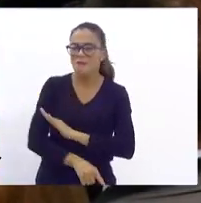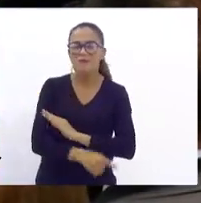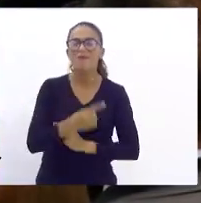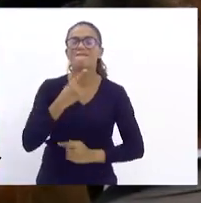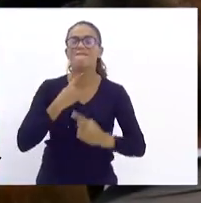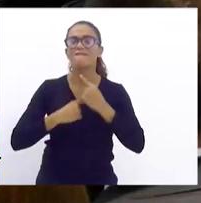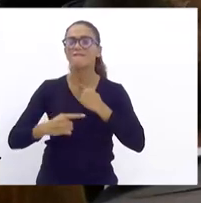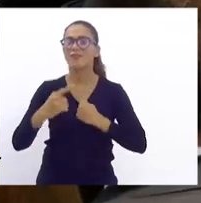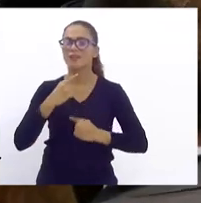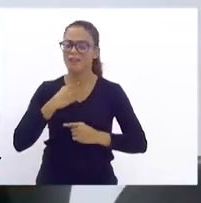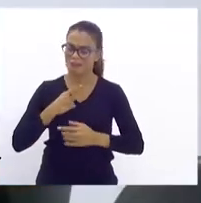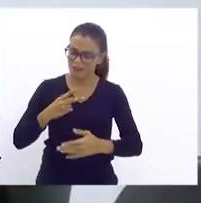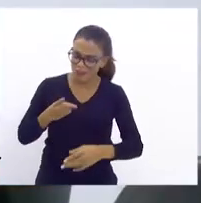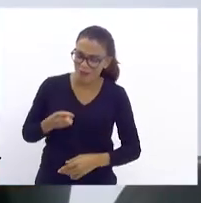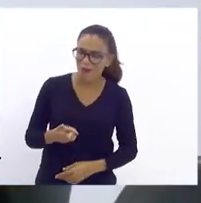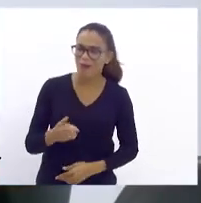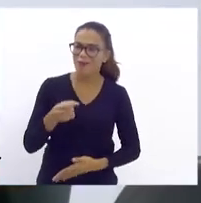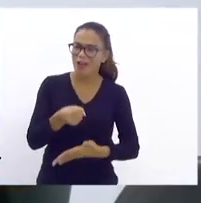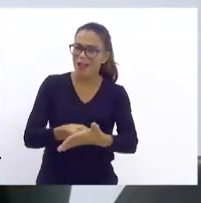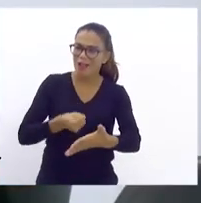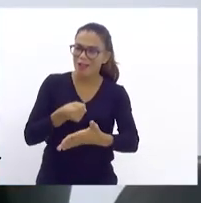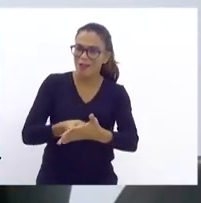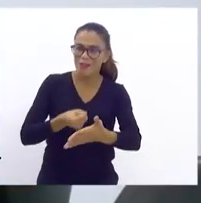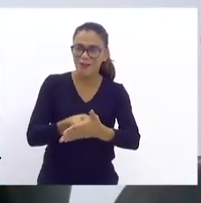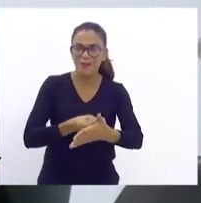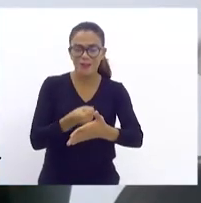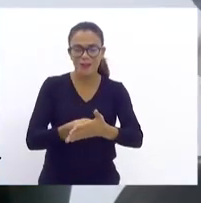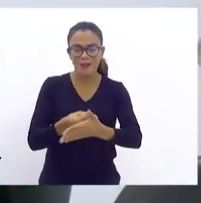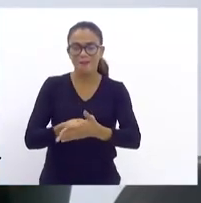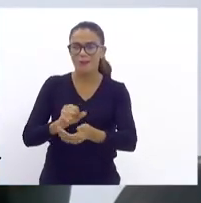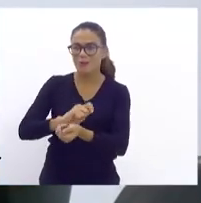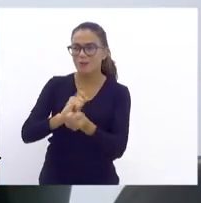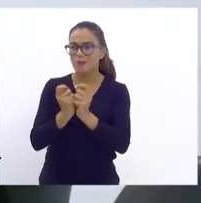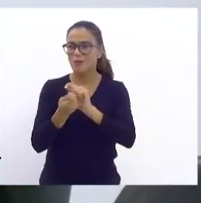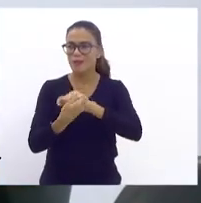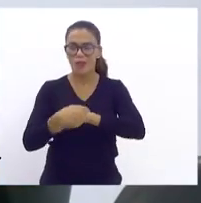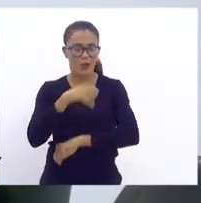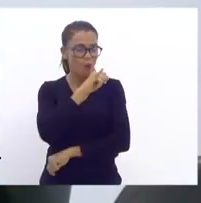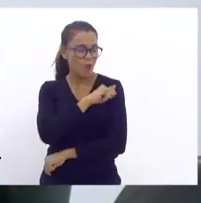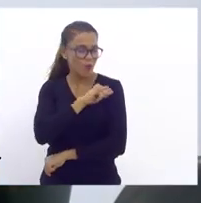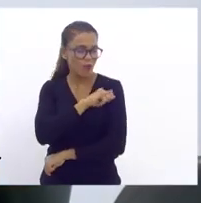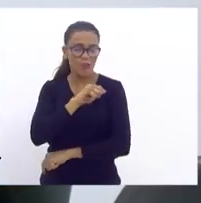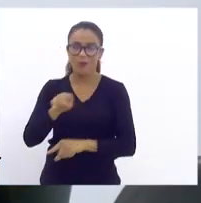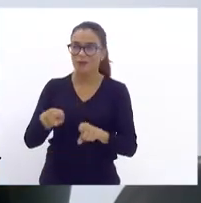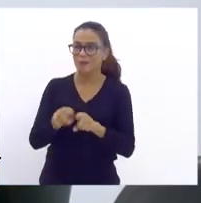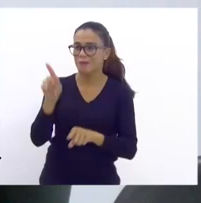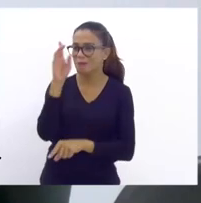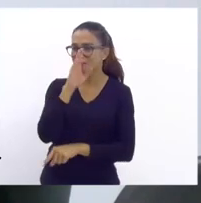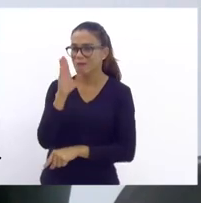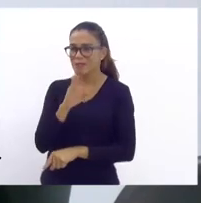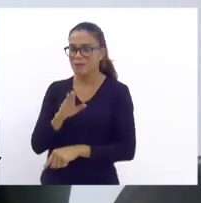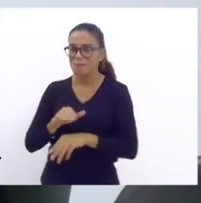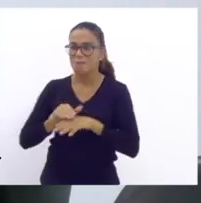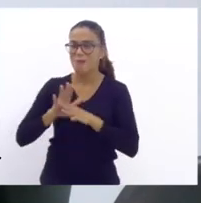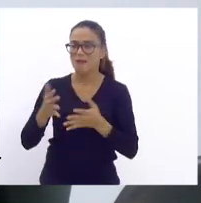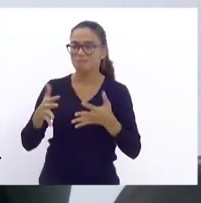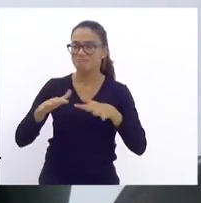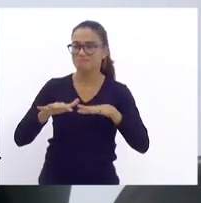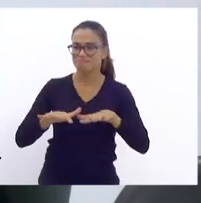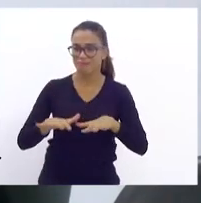desejo de continuar essa luta e fazer de verdade com que o Rio de Janeiro com que o Brasil e o mundo seja cada vez mais inclusivo